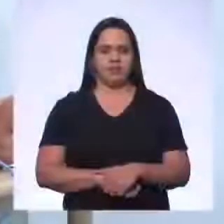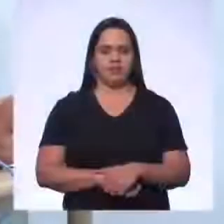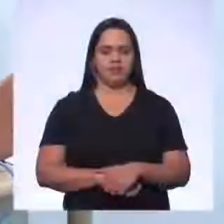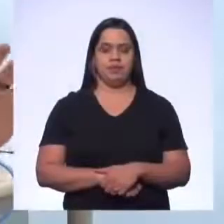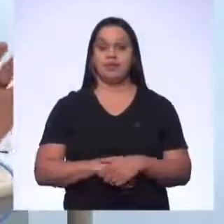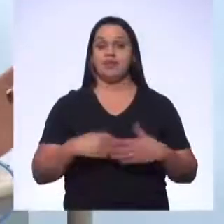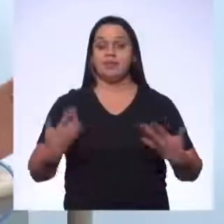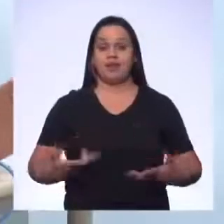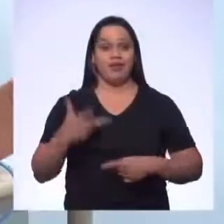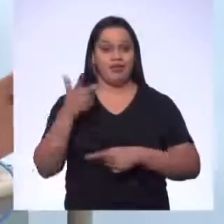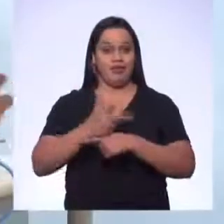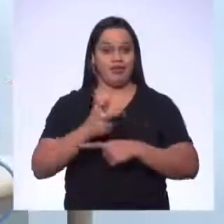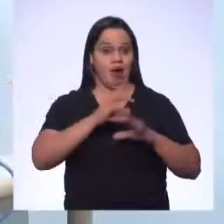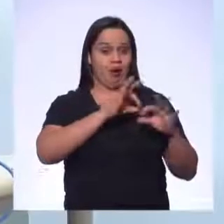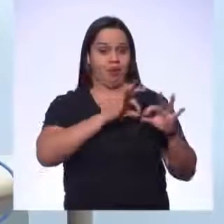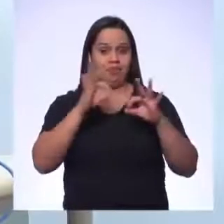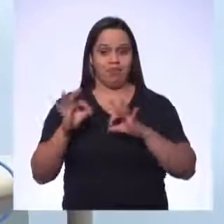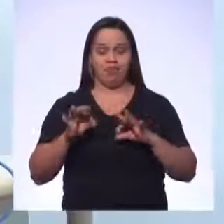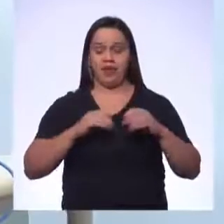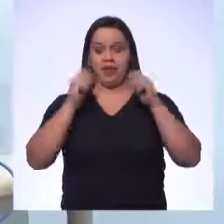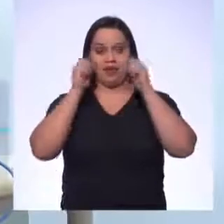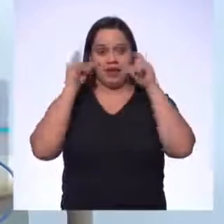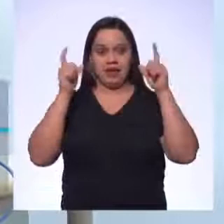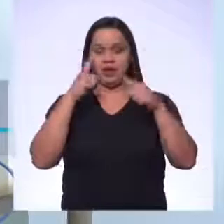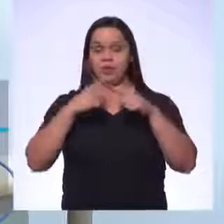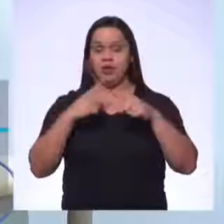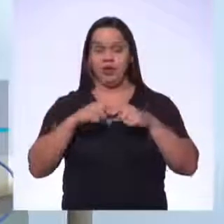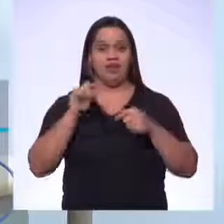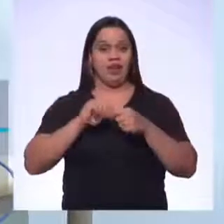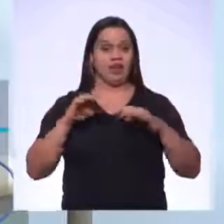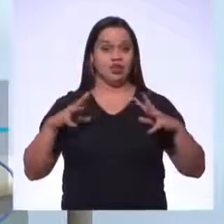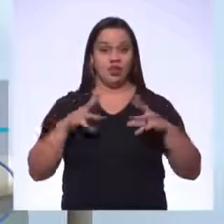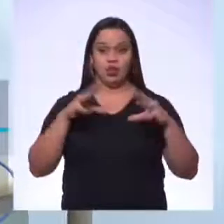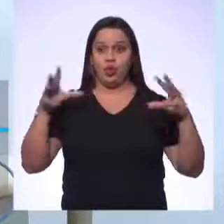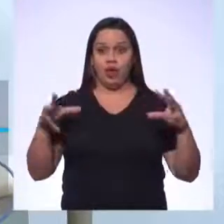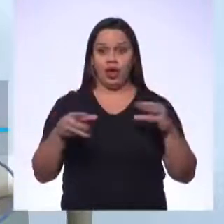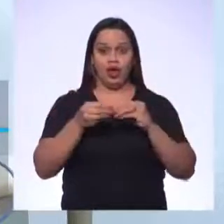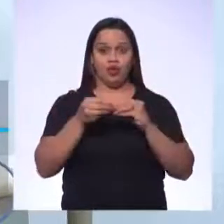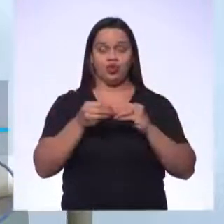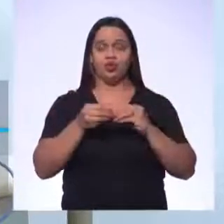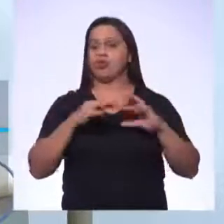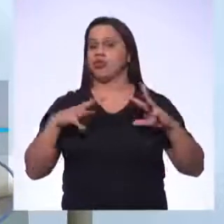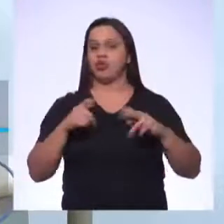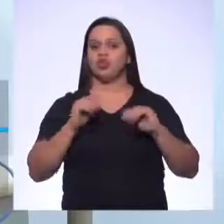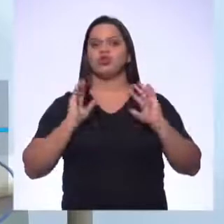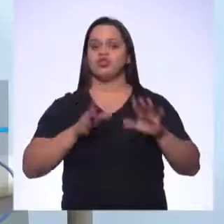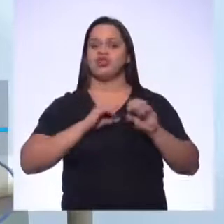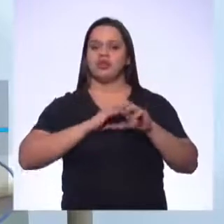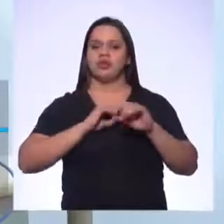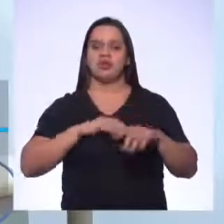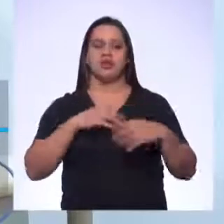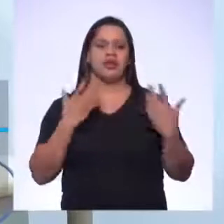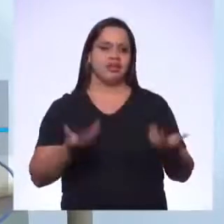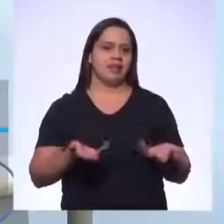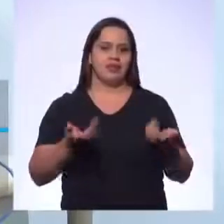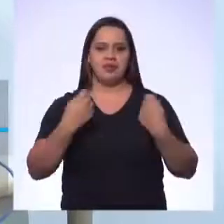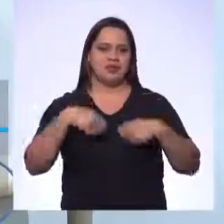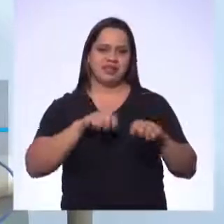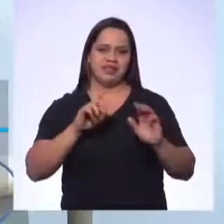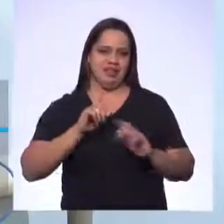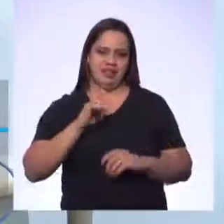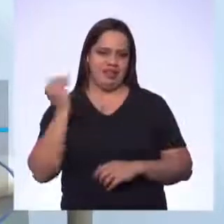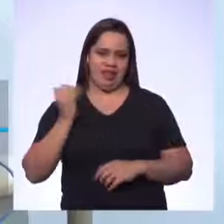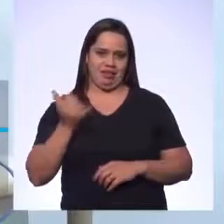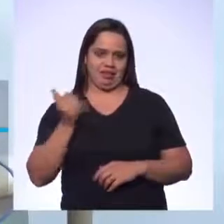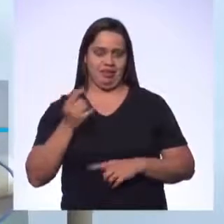Bom, esse vídeo aí é bastante interessante porque ele faz um resumo de tudo que foi falado até agora, né? Então nem precisava ter nem narração,